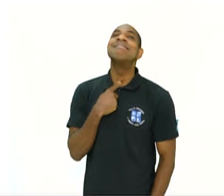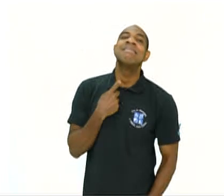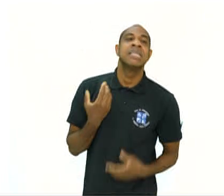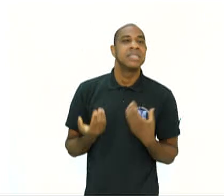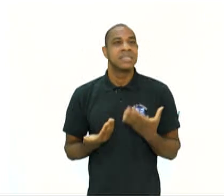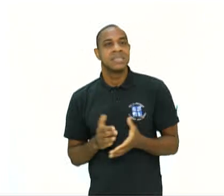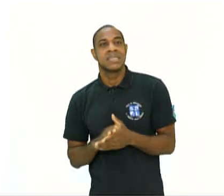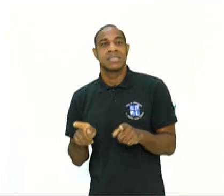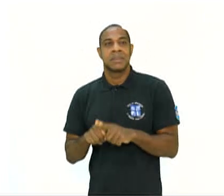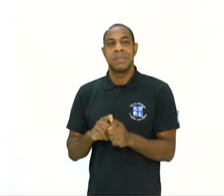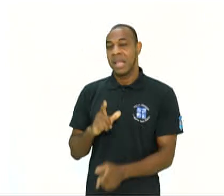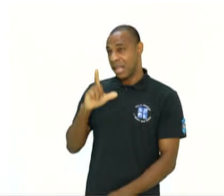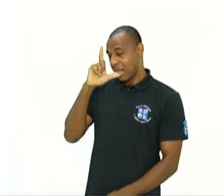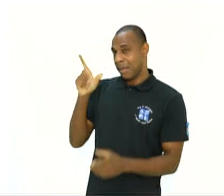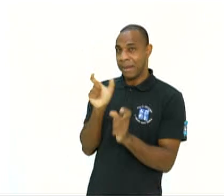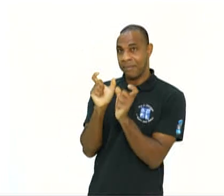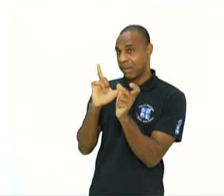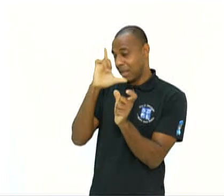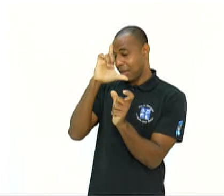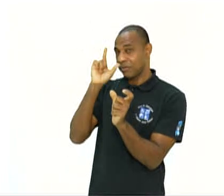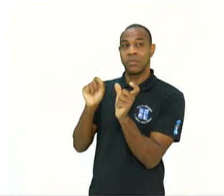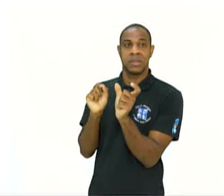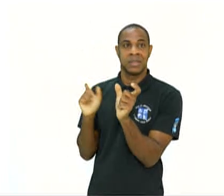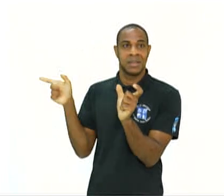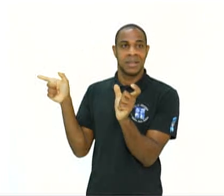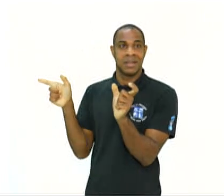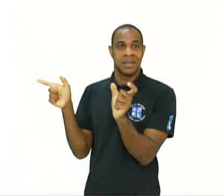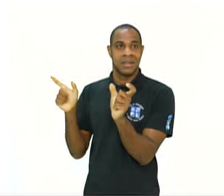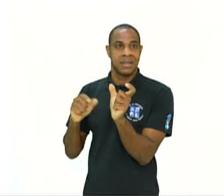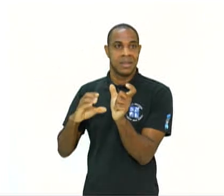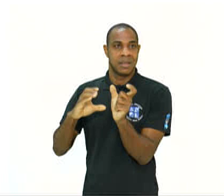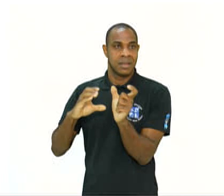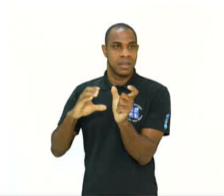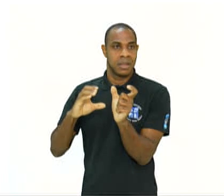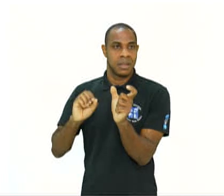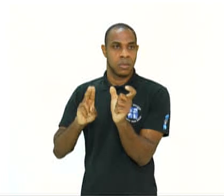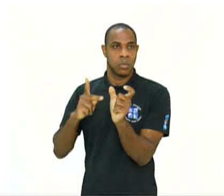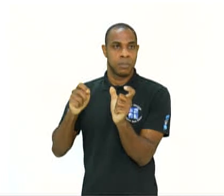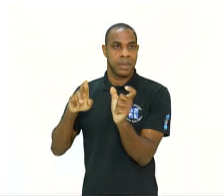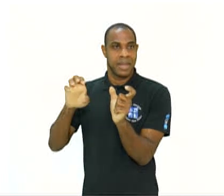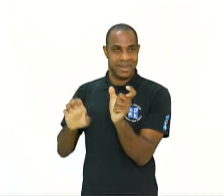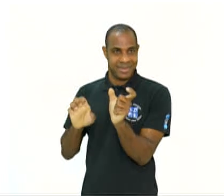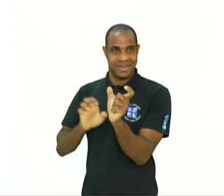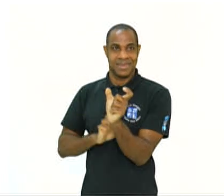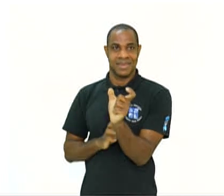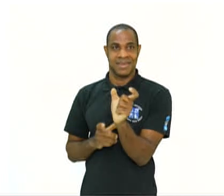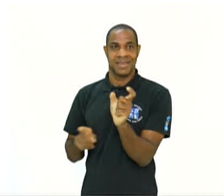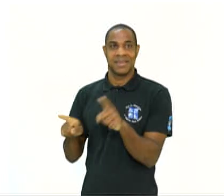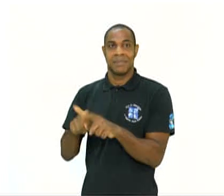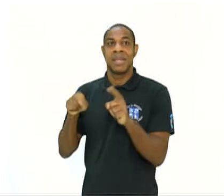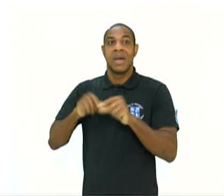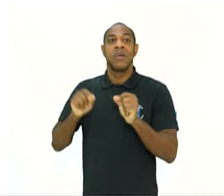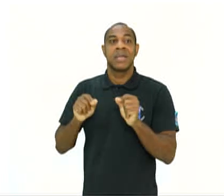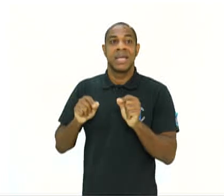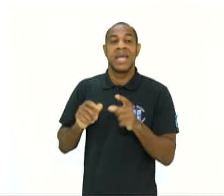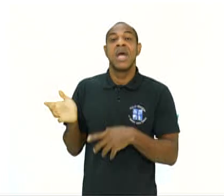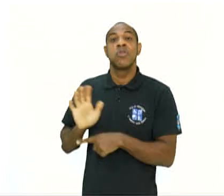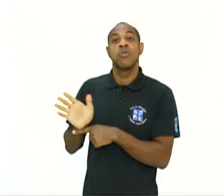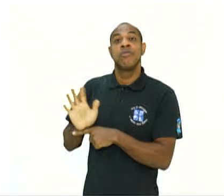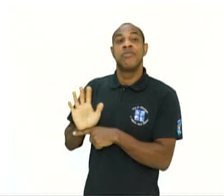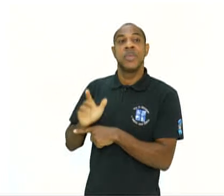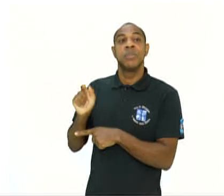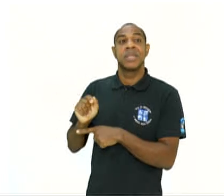deriva do latim cupere, ok? Ele é literalmente o filho da deusa do amor,